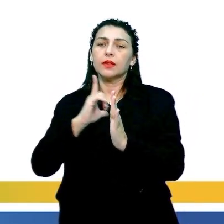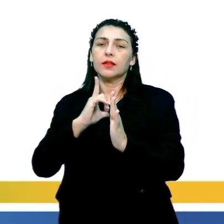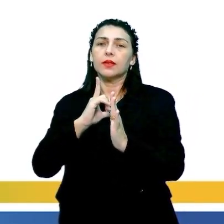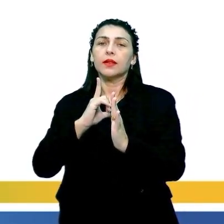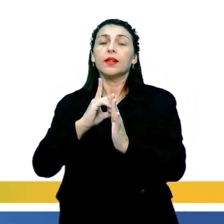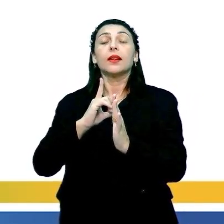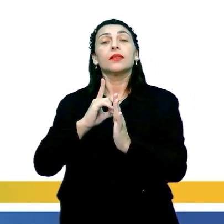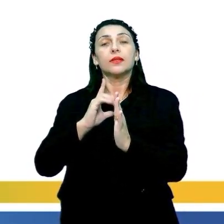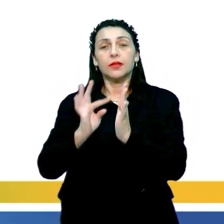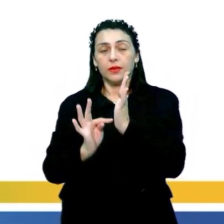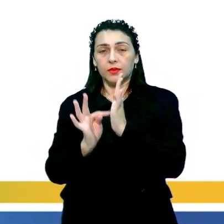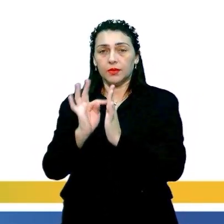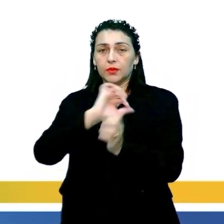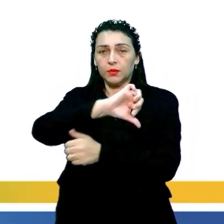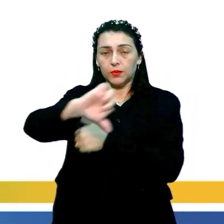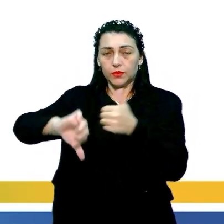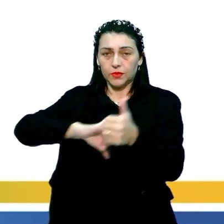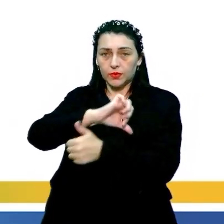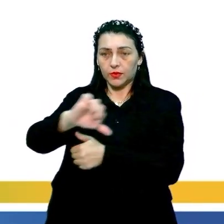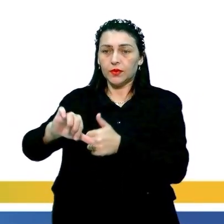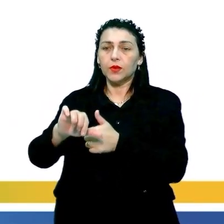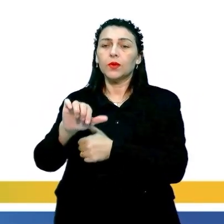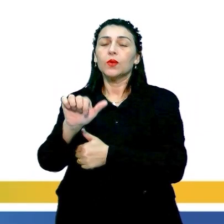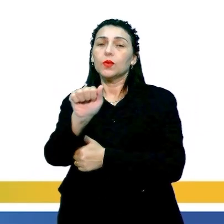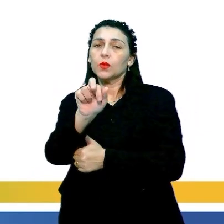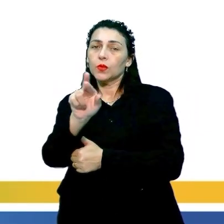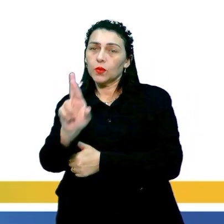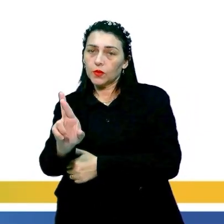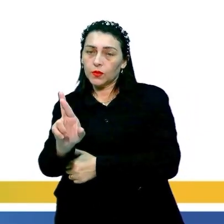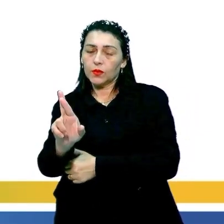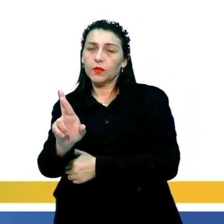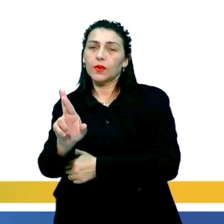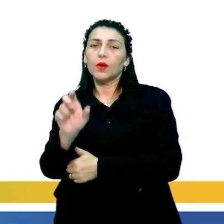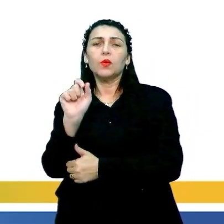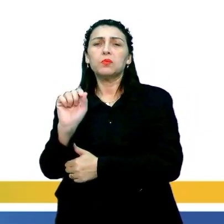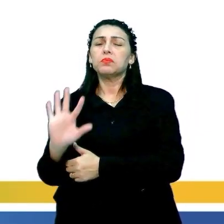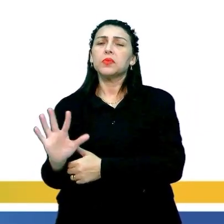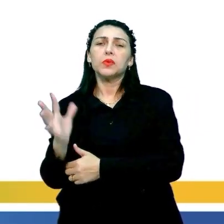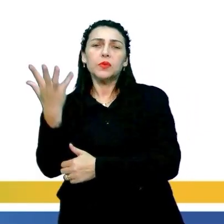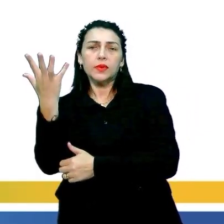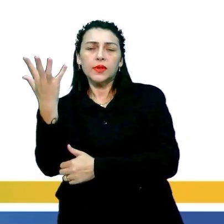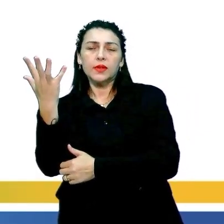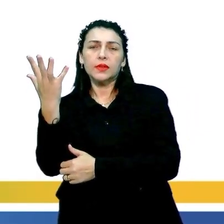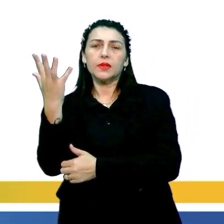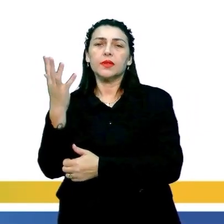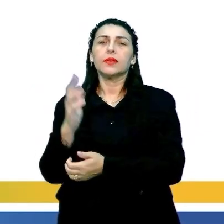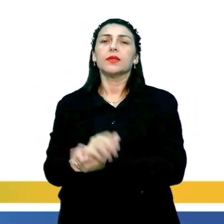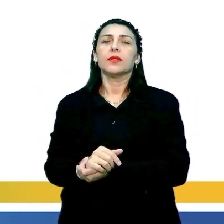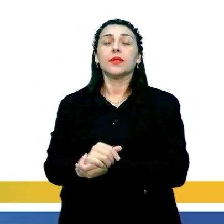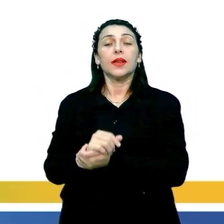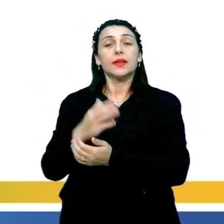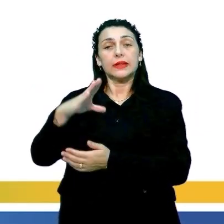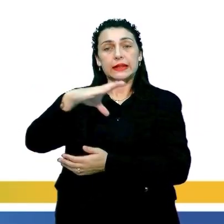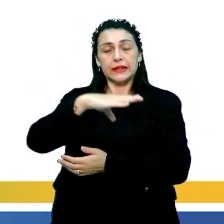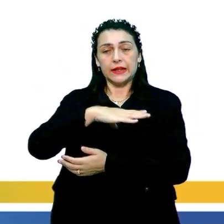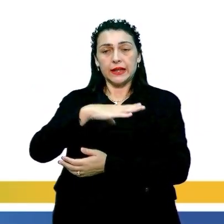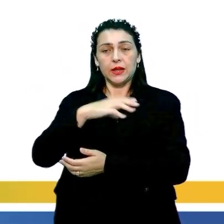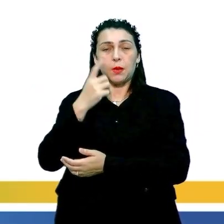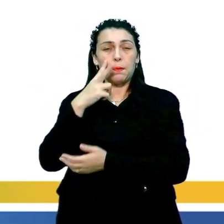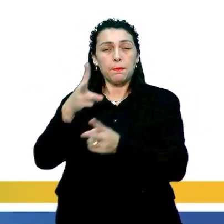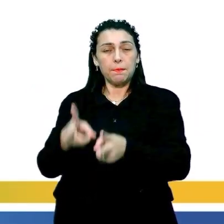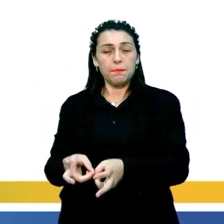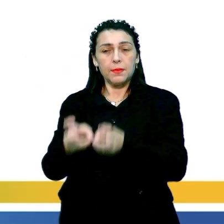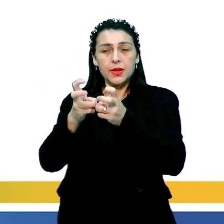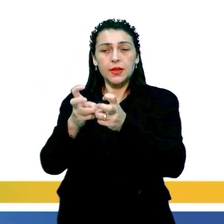da temperatura, né, do ar que fica aí sobreposto nas grandes cidades. Se vocês verem o